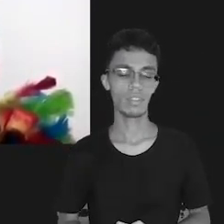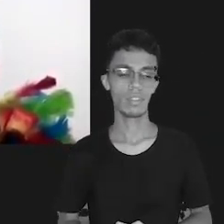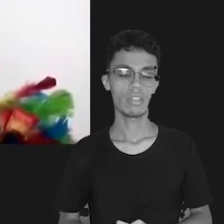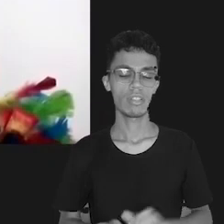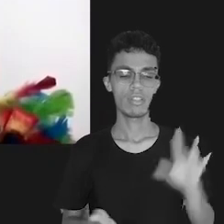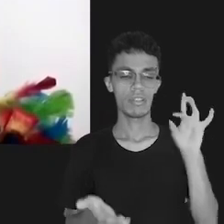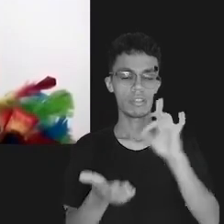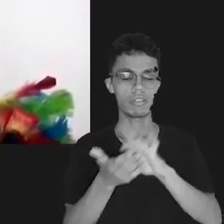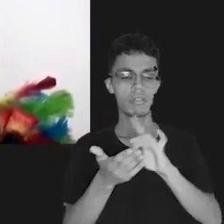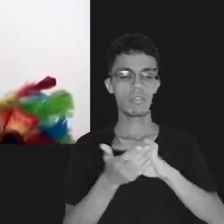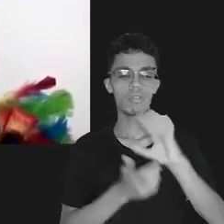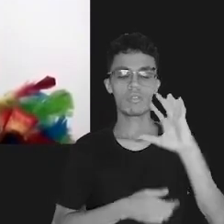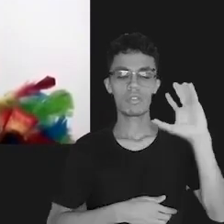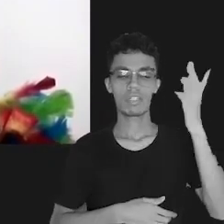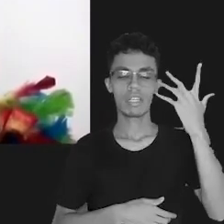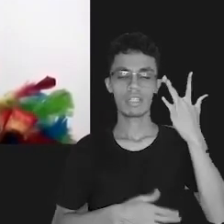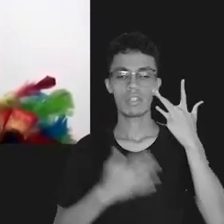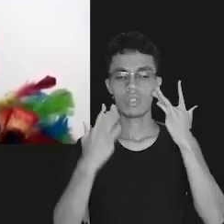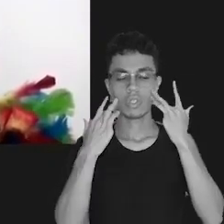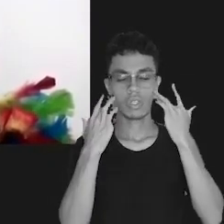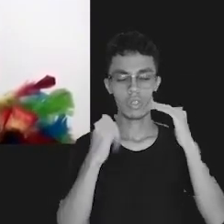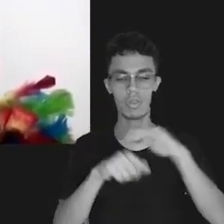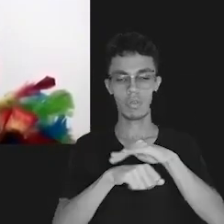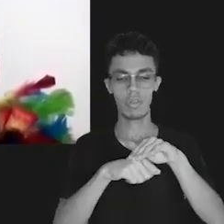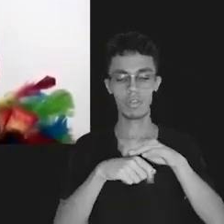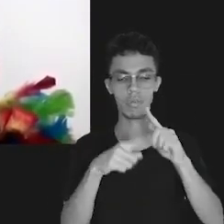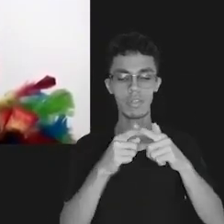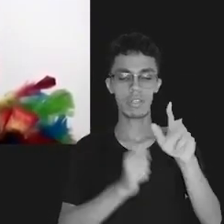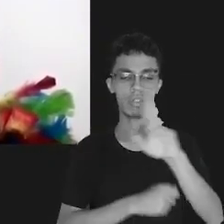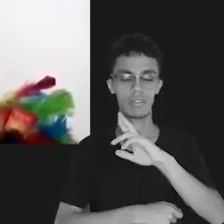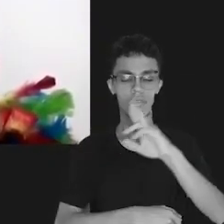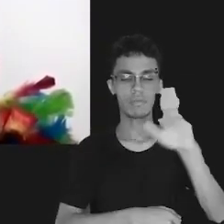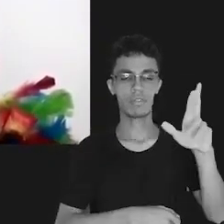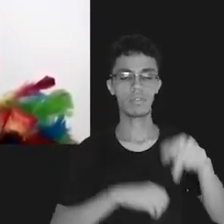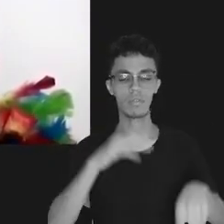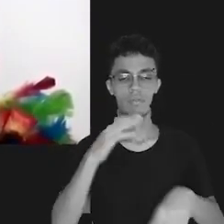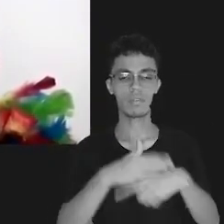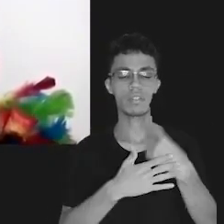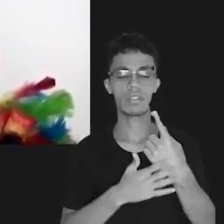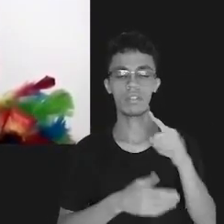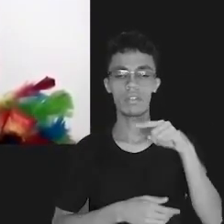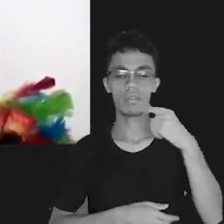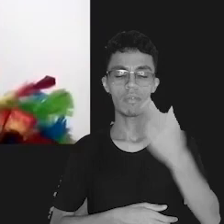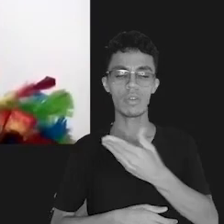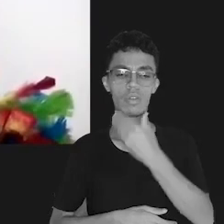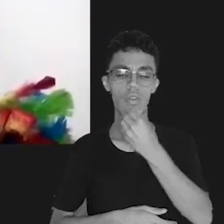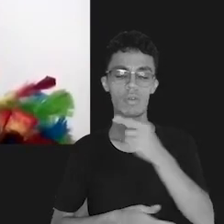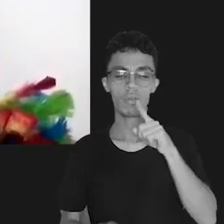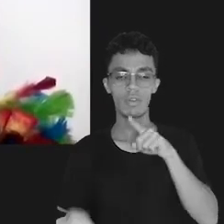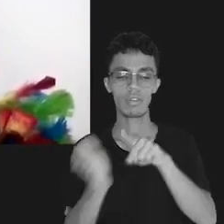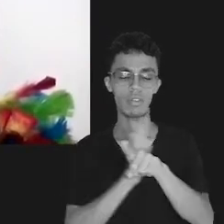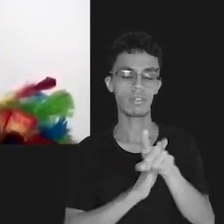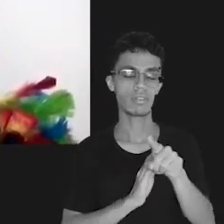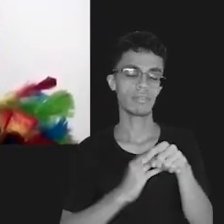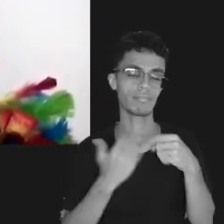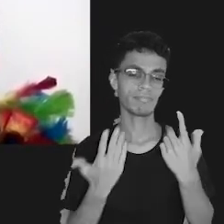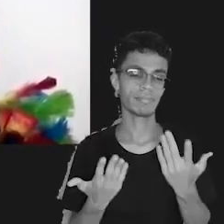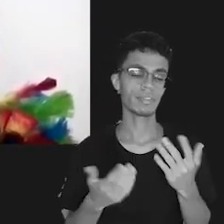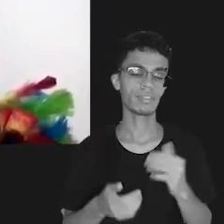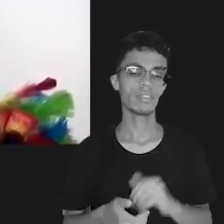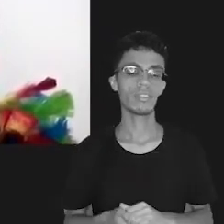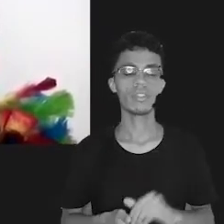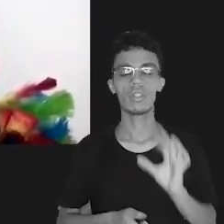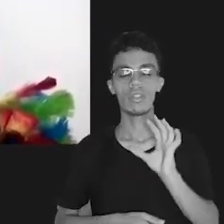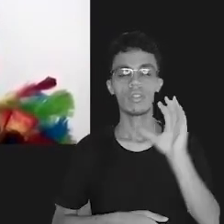não acontece, né, na obra dela, essa conversa, porque ele responde tudo primeiro, e aí o homem começa a perguntar. Então, ela